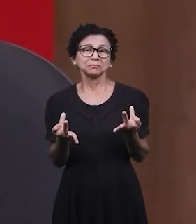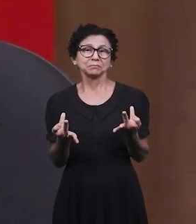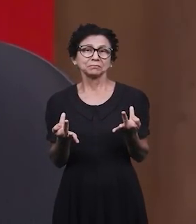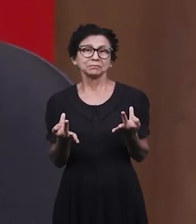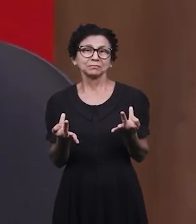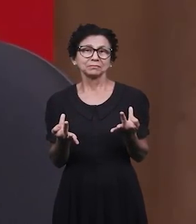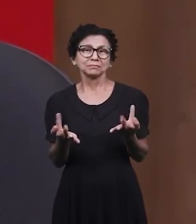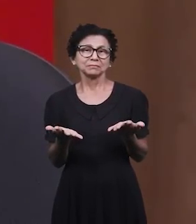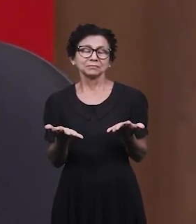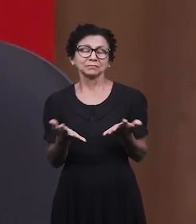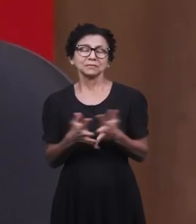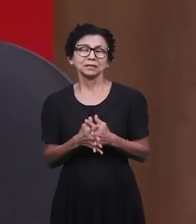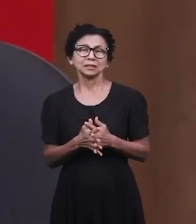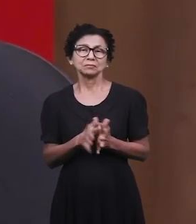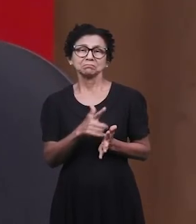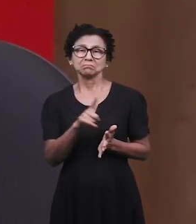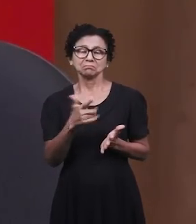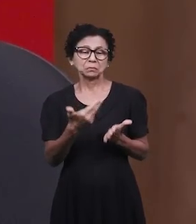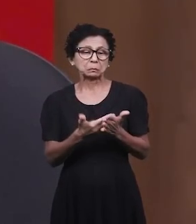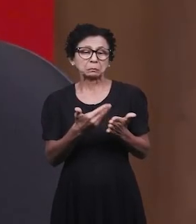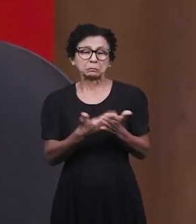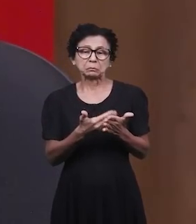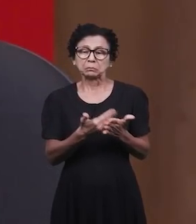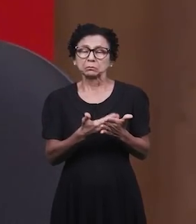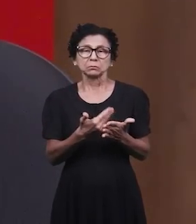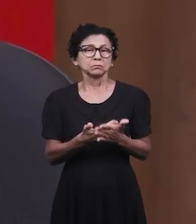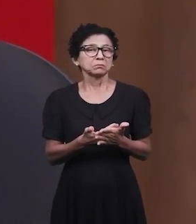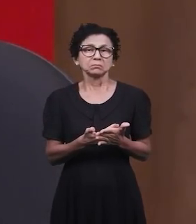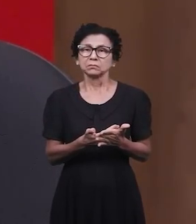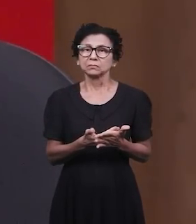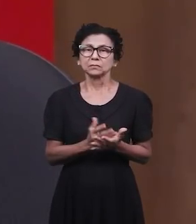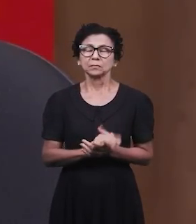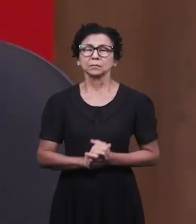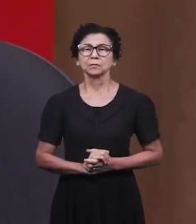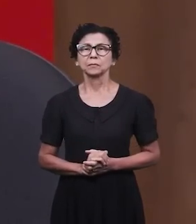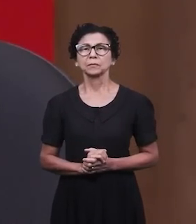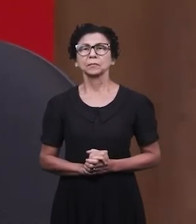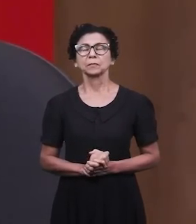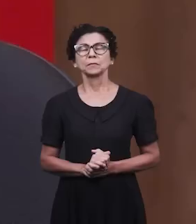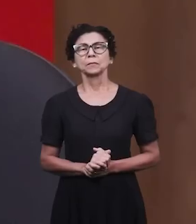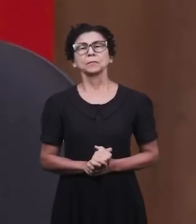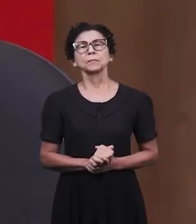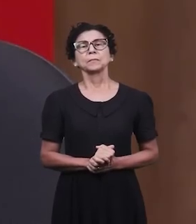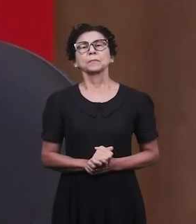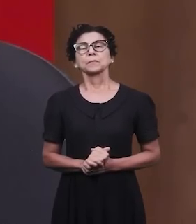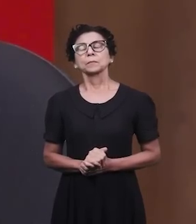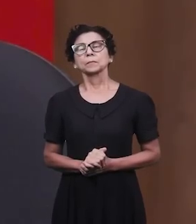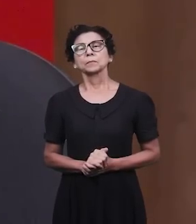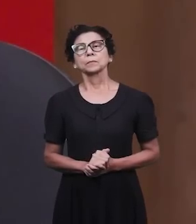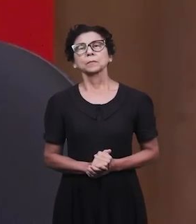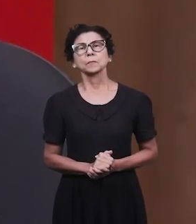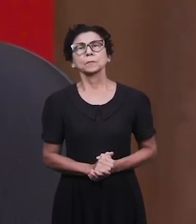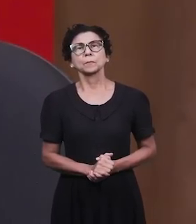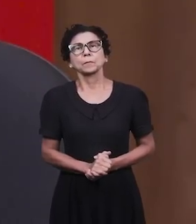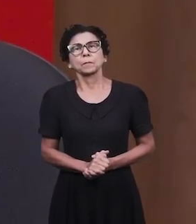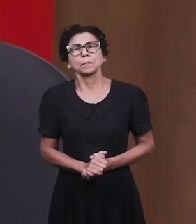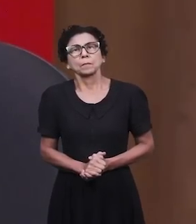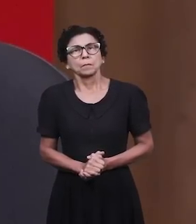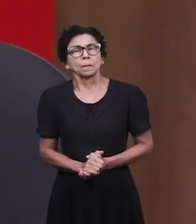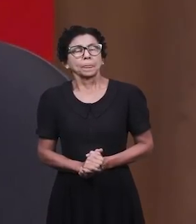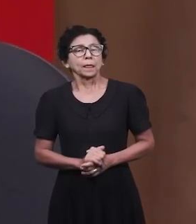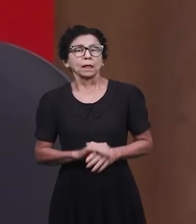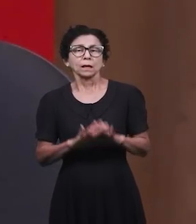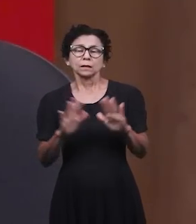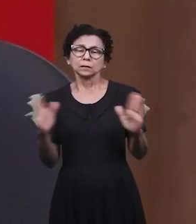função, né, daquilo que um ou outro exercia. Claro que um teve uma linha de atuação e